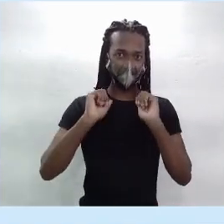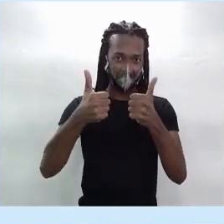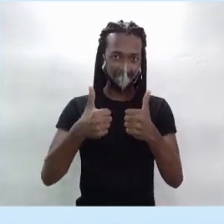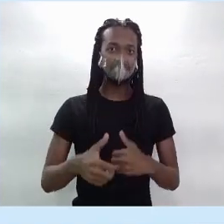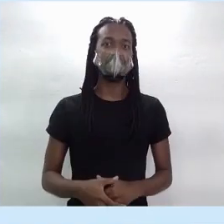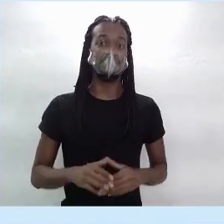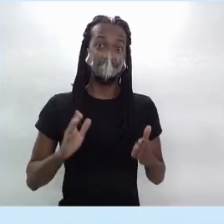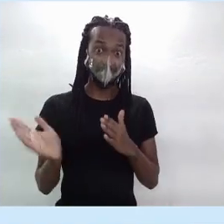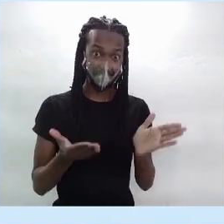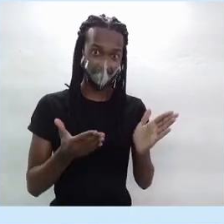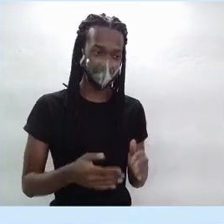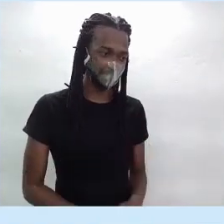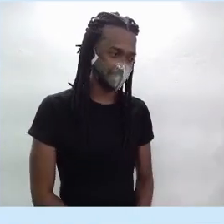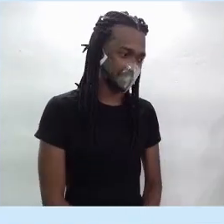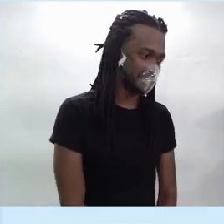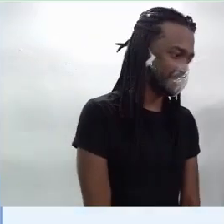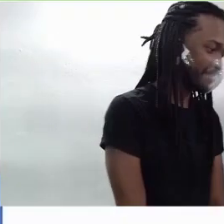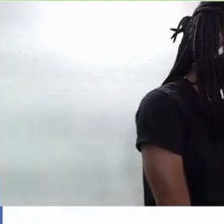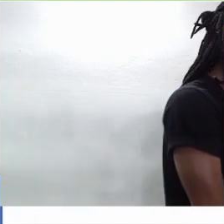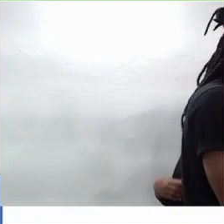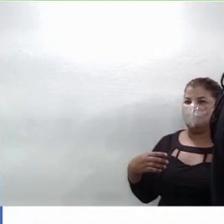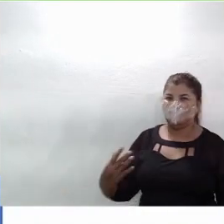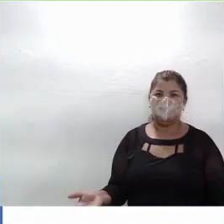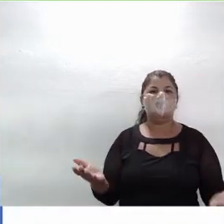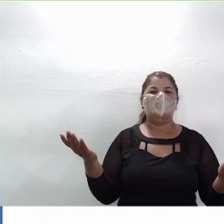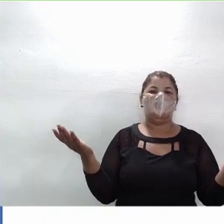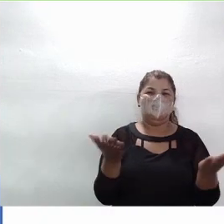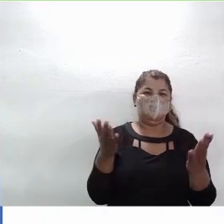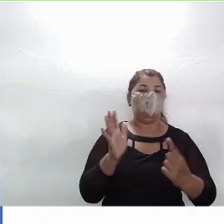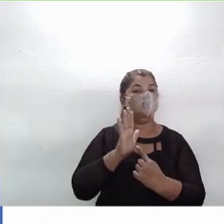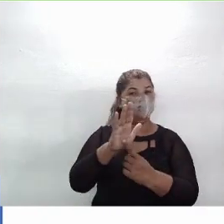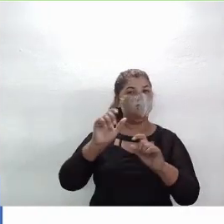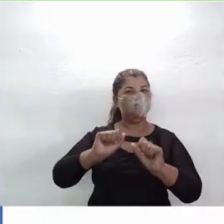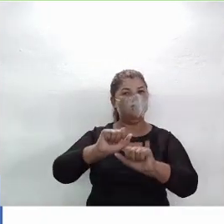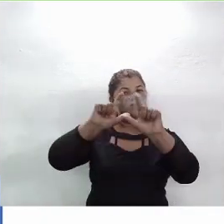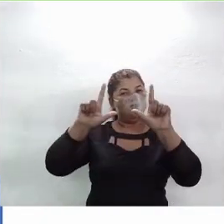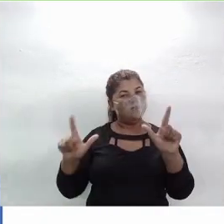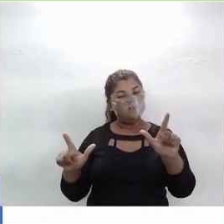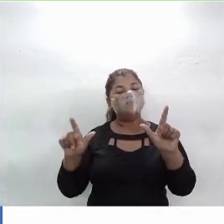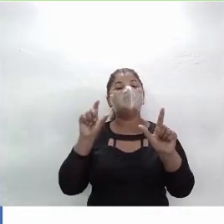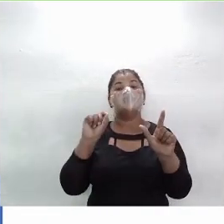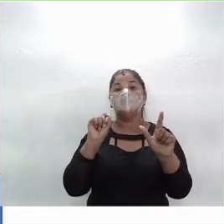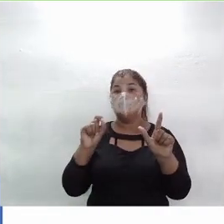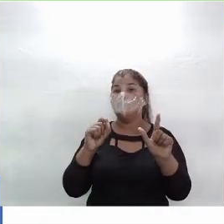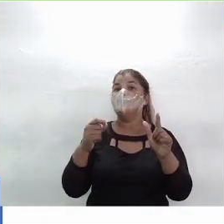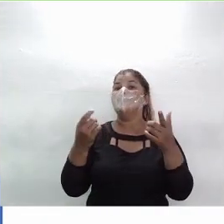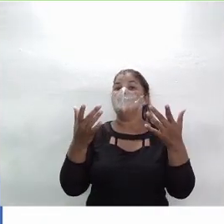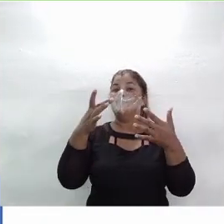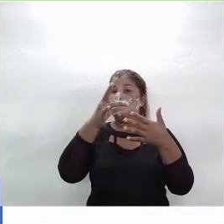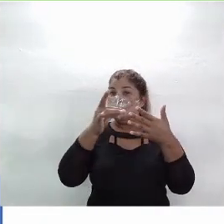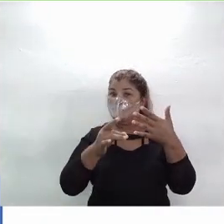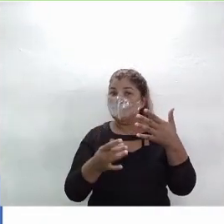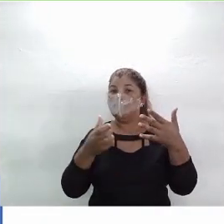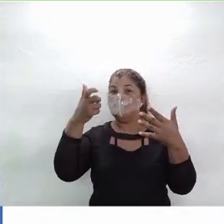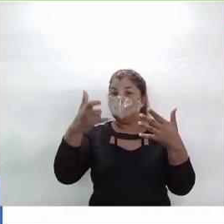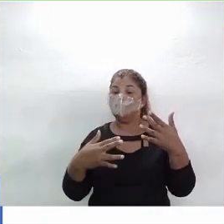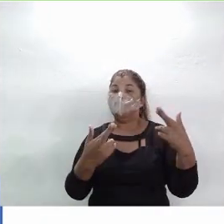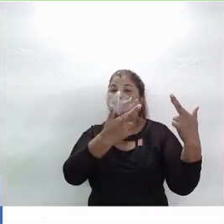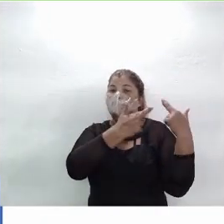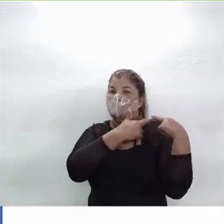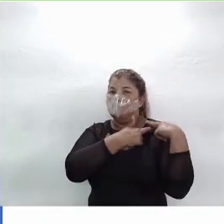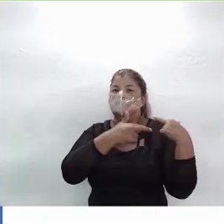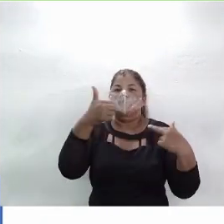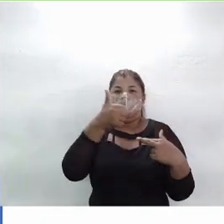Vamos adiante aqui. Na tela, nós temos a seguinte questão. O compromisso, primeiro,